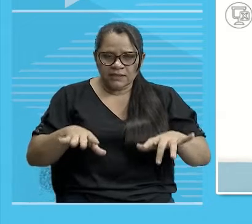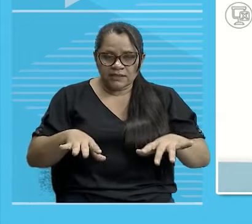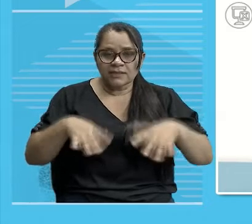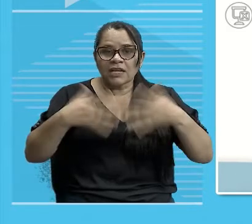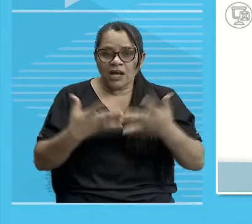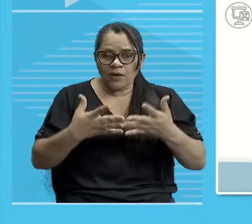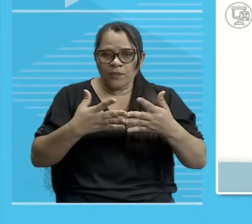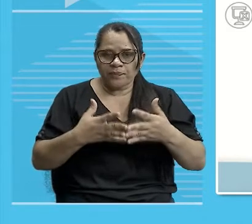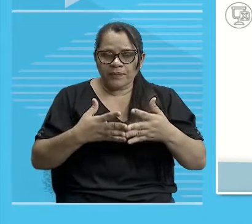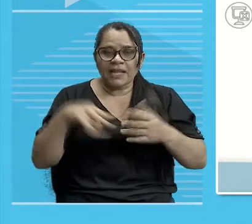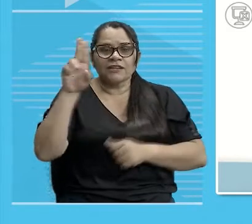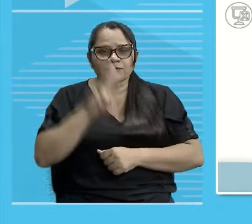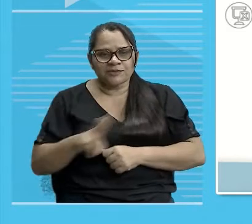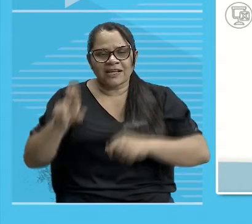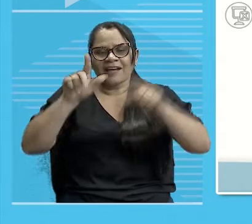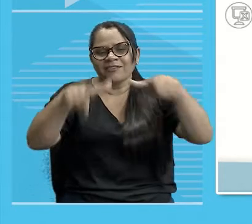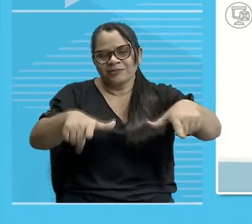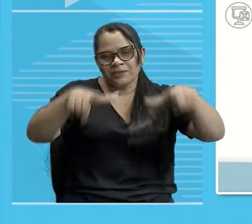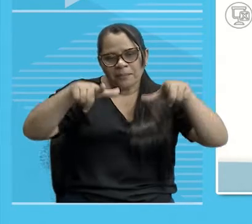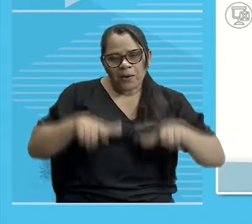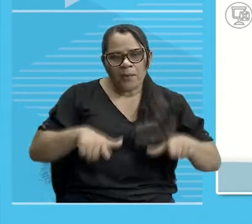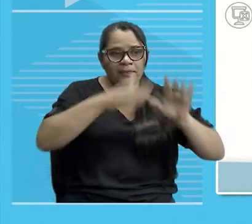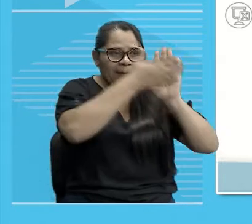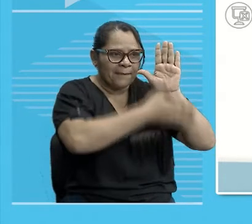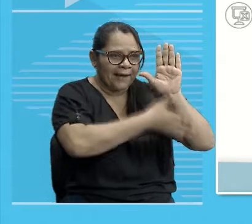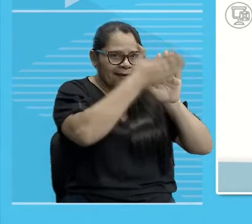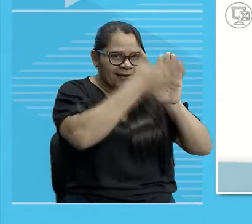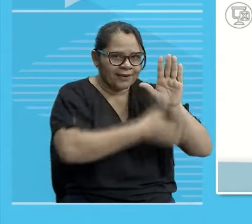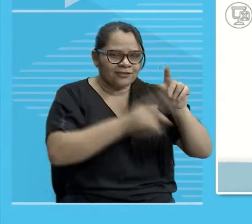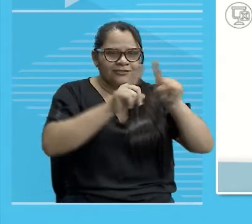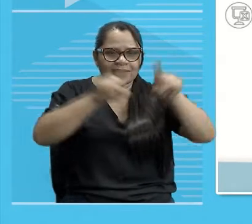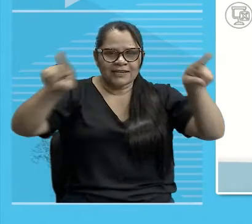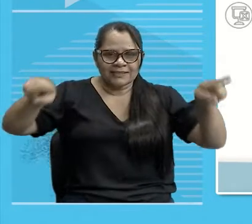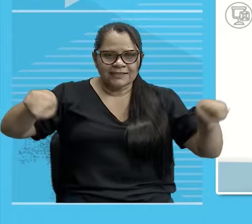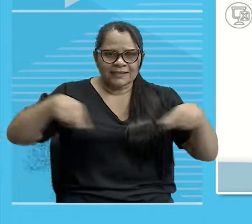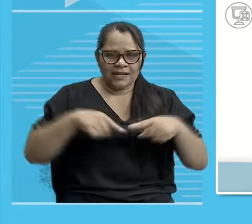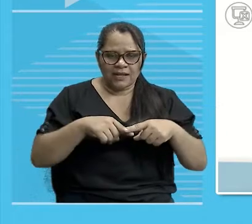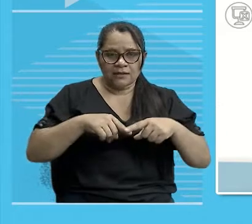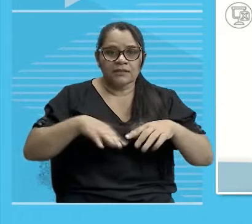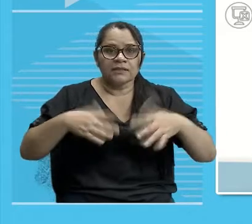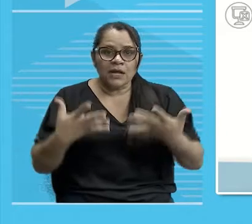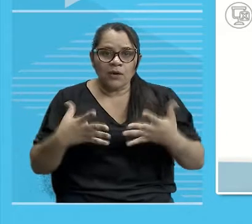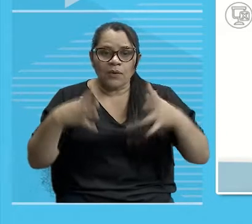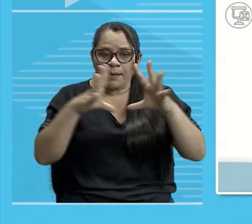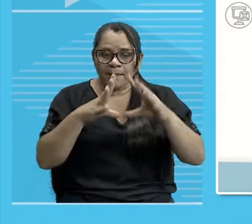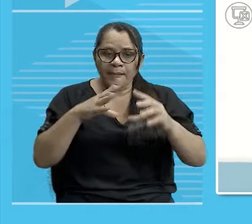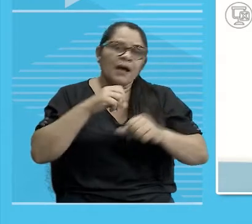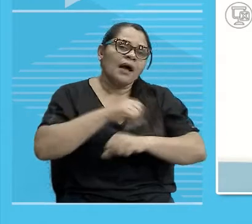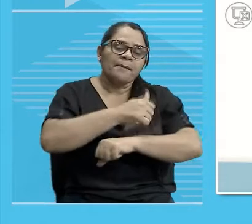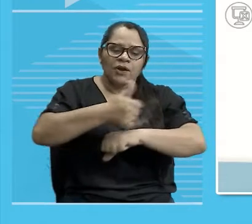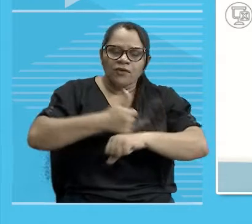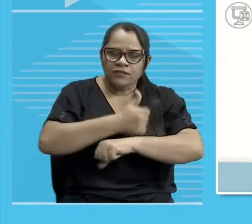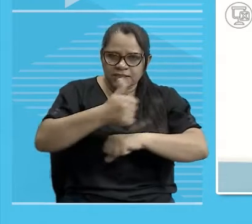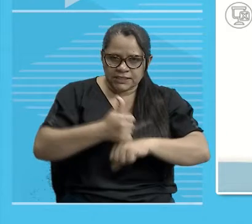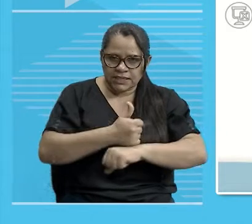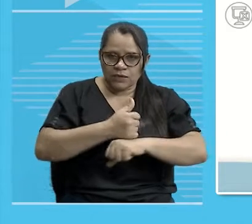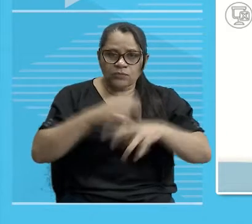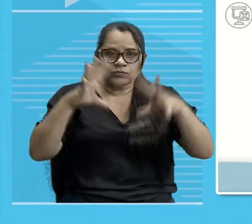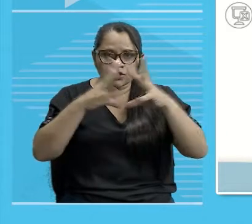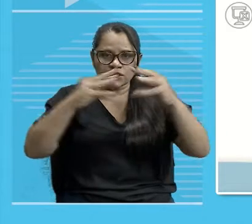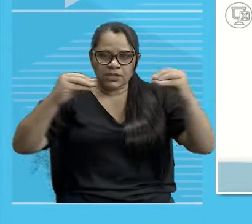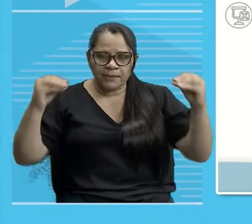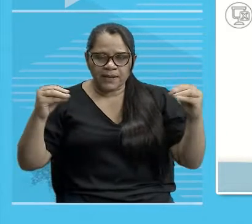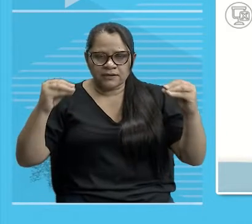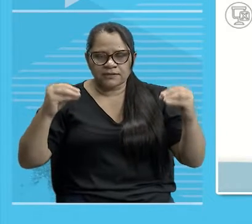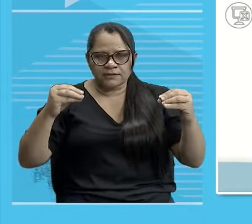na parede da sala era um orgulho e a profissão desapareceu como também desapareceram